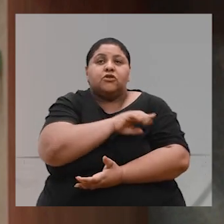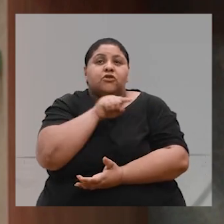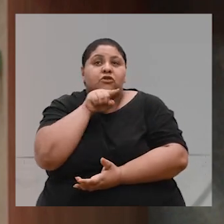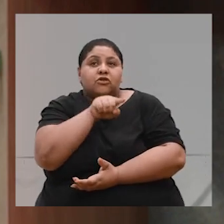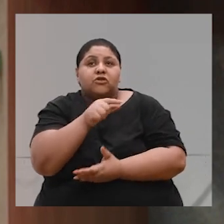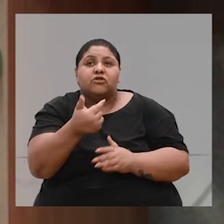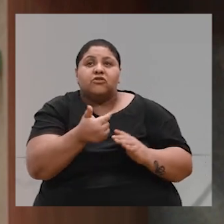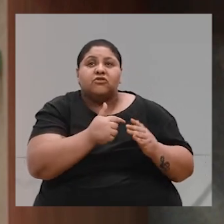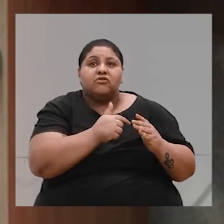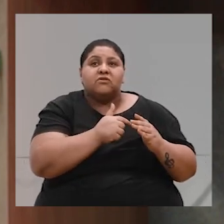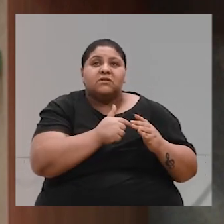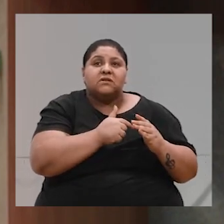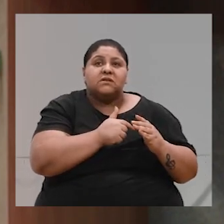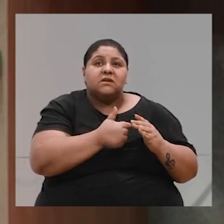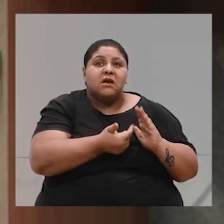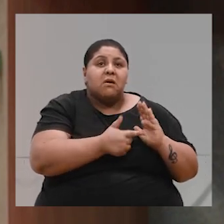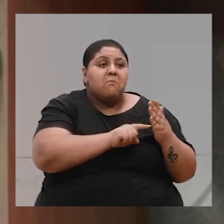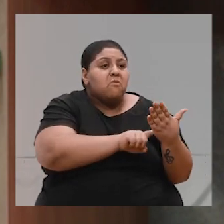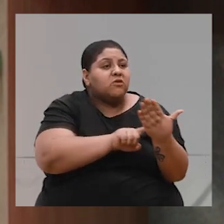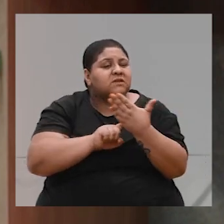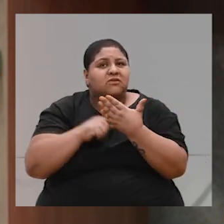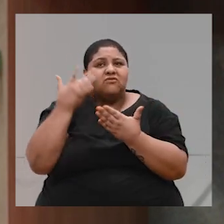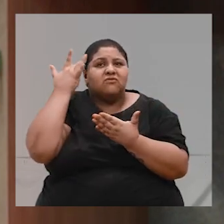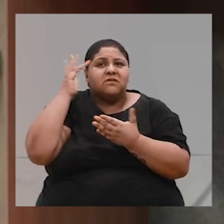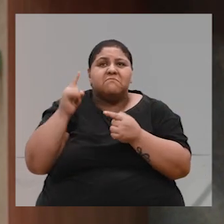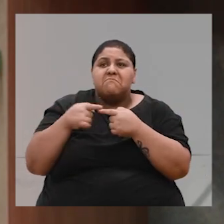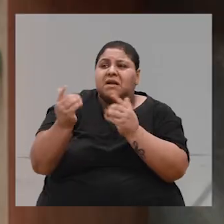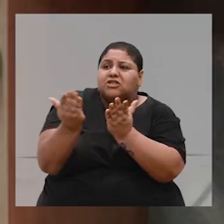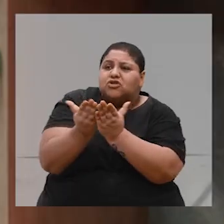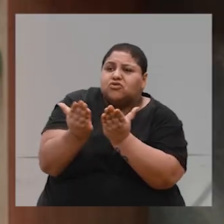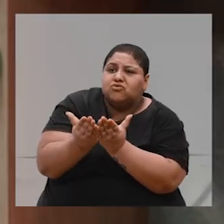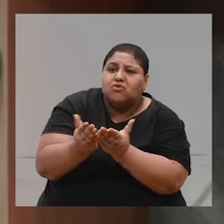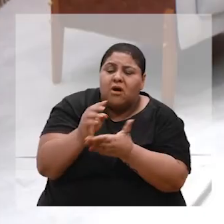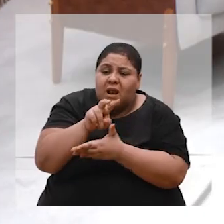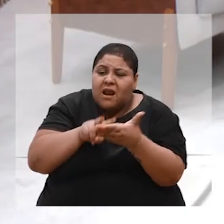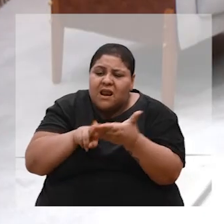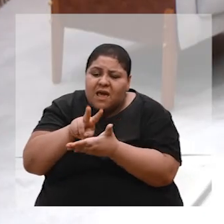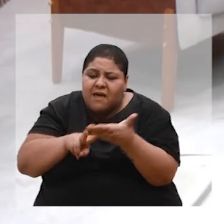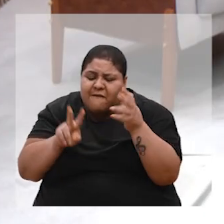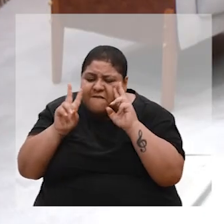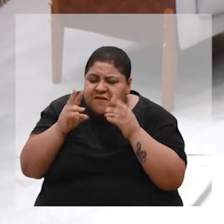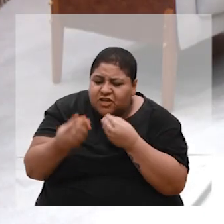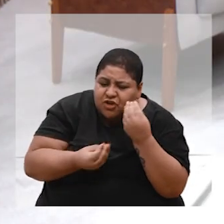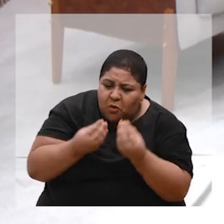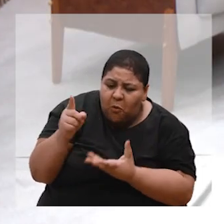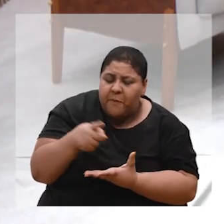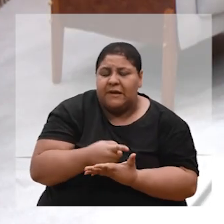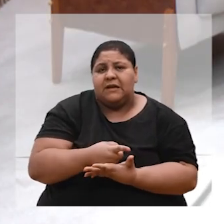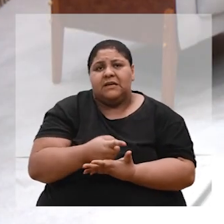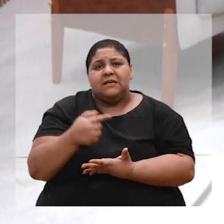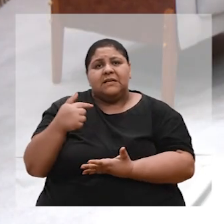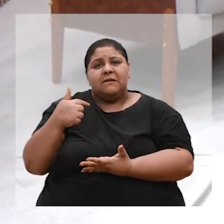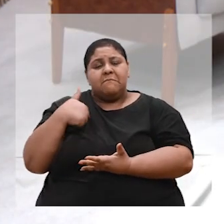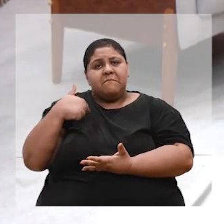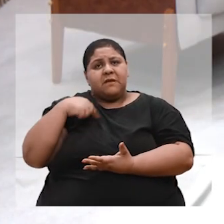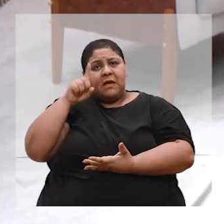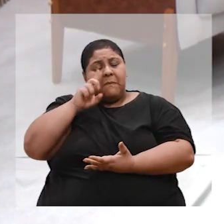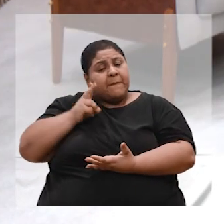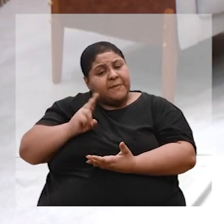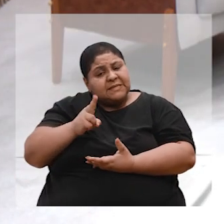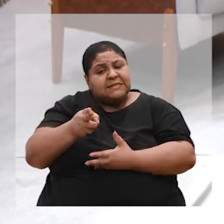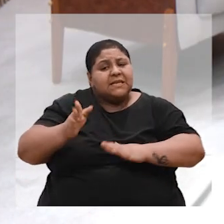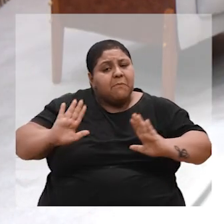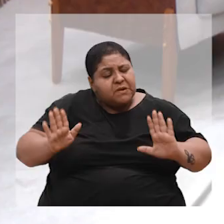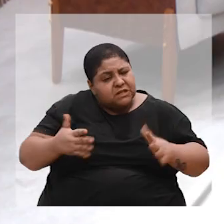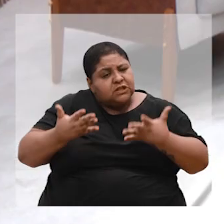4º ano, isso que tu está me mostrando eu não sei. Mas estuda, né? Mas lê. Então ela sempre incentivou que a